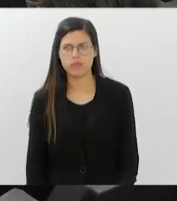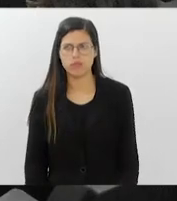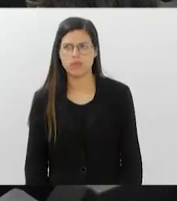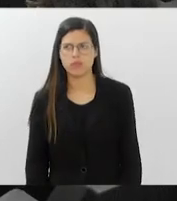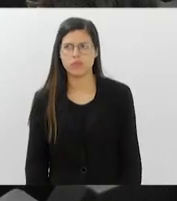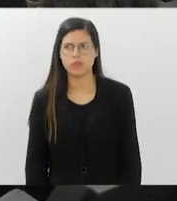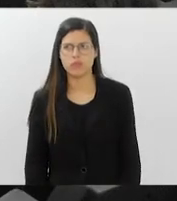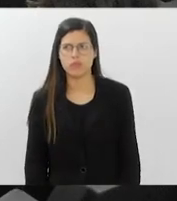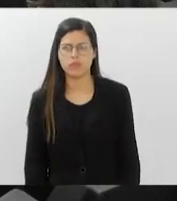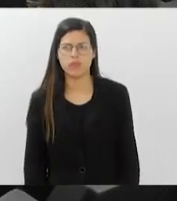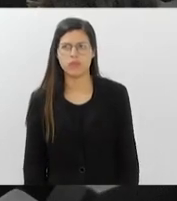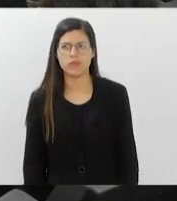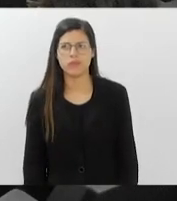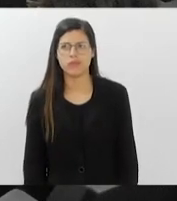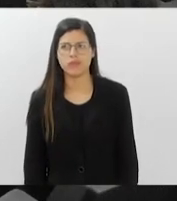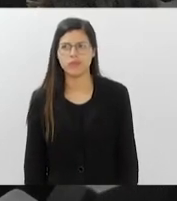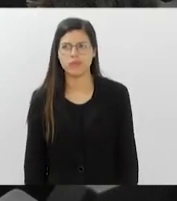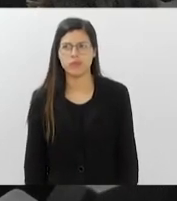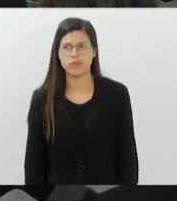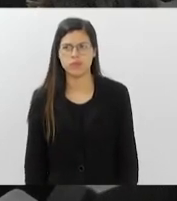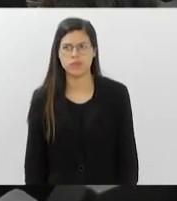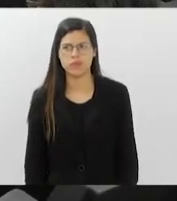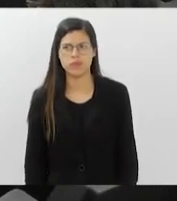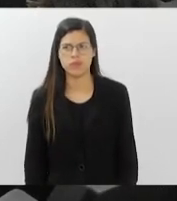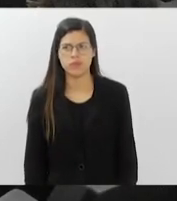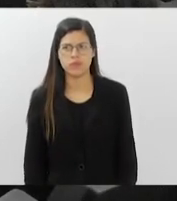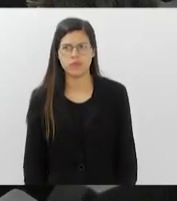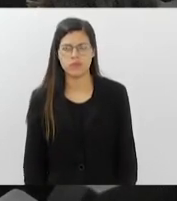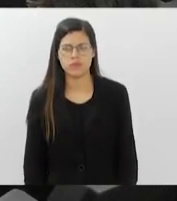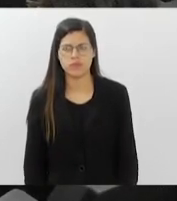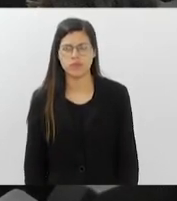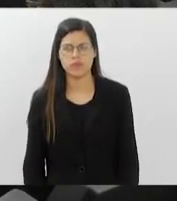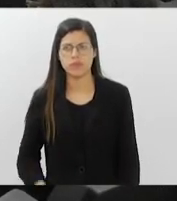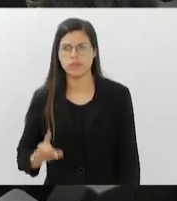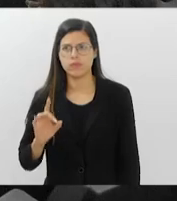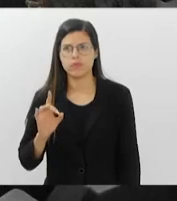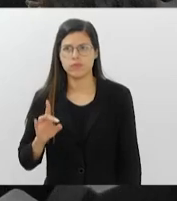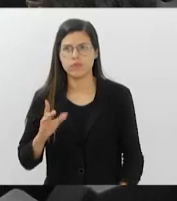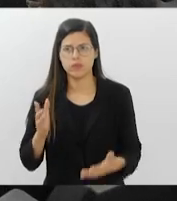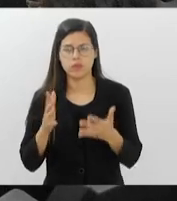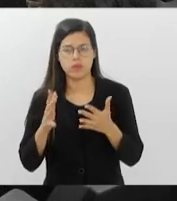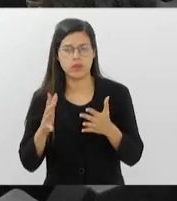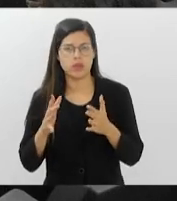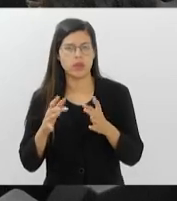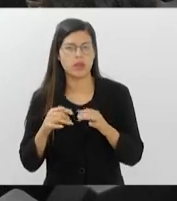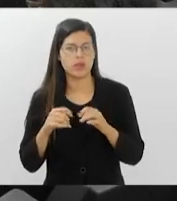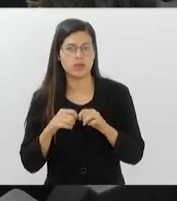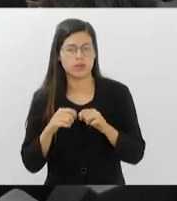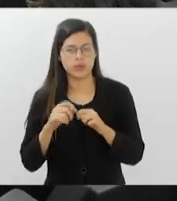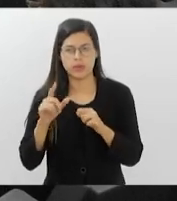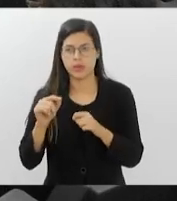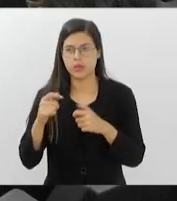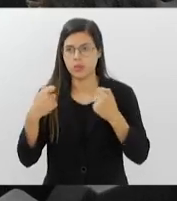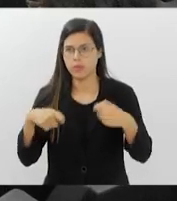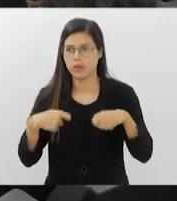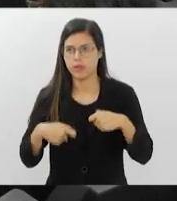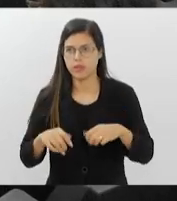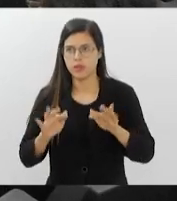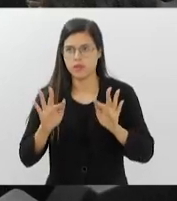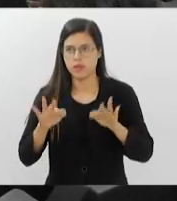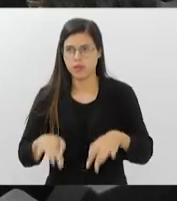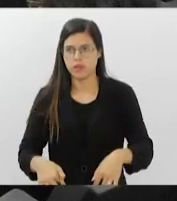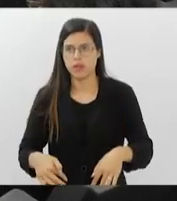não vamos dar a fala né só queria fazer aqui uma ponderação porque a gente precisa encerrar as